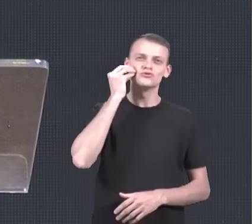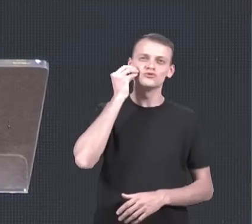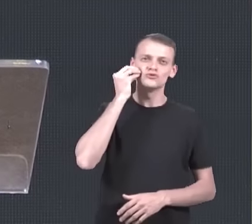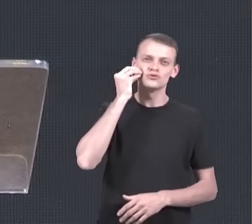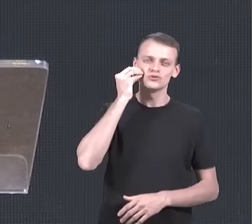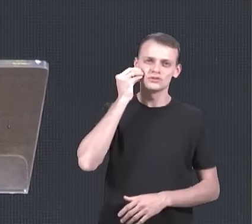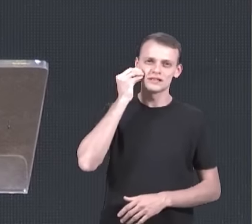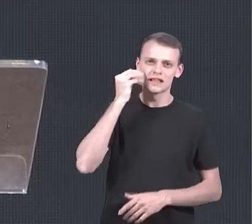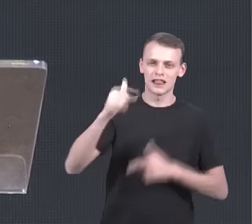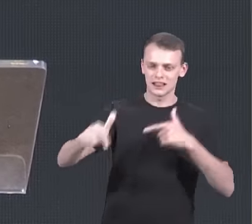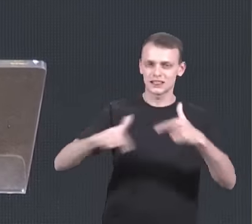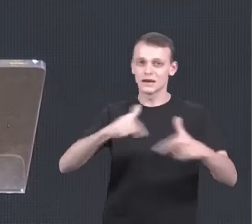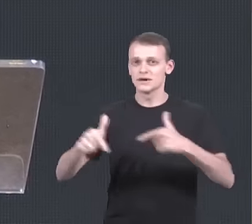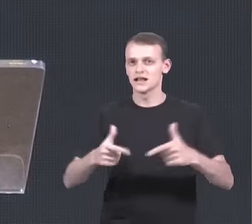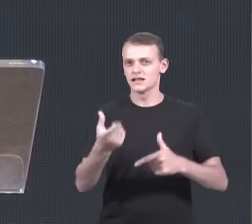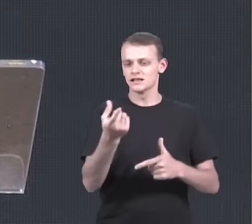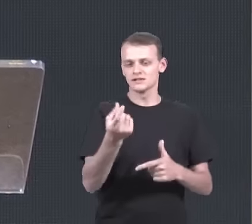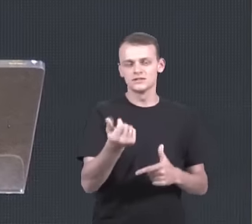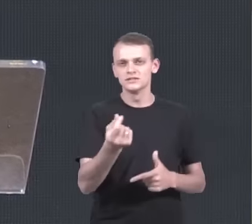Será que foi Pedro?